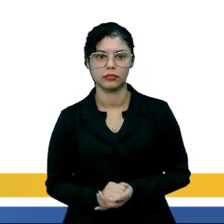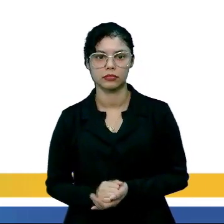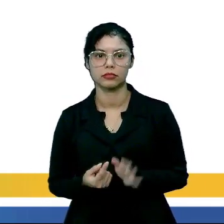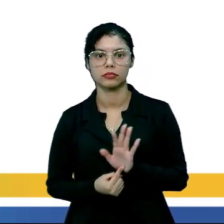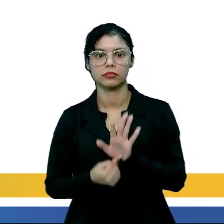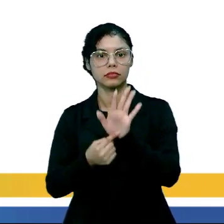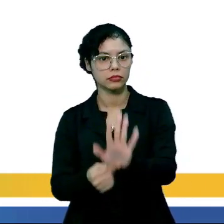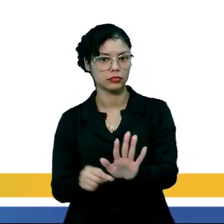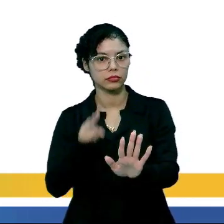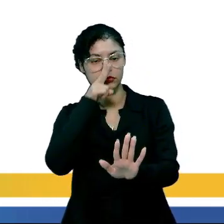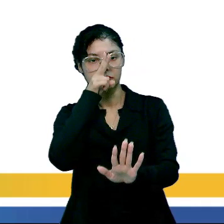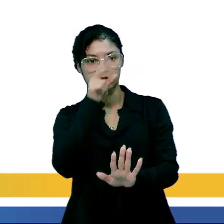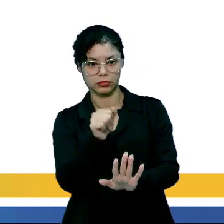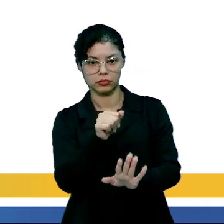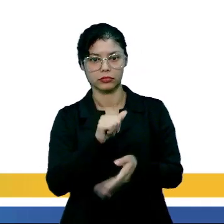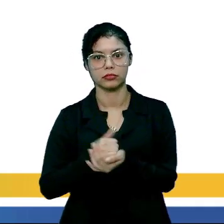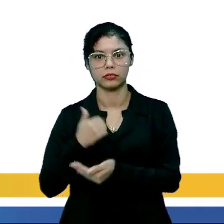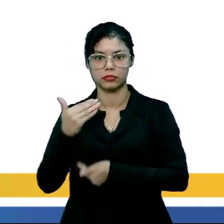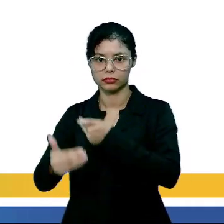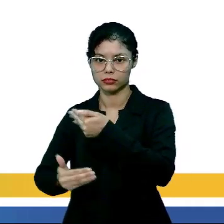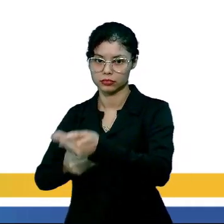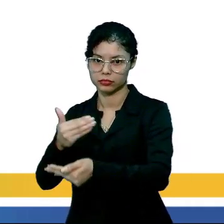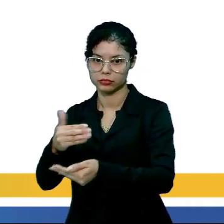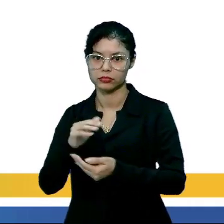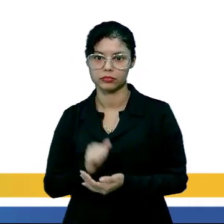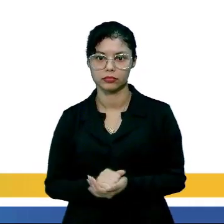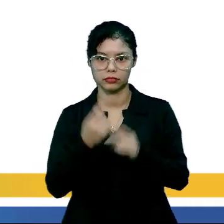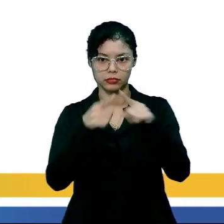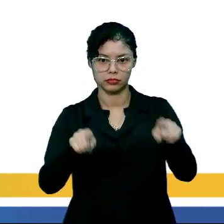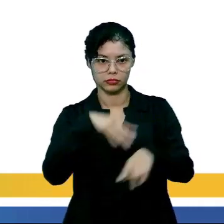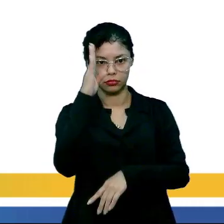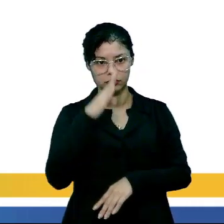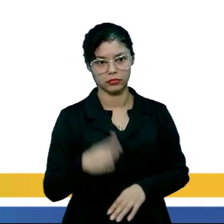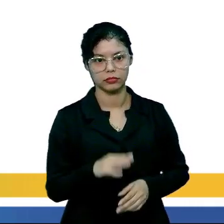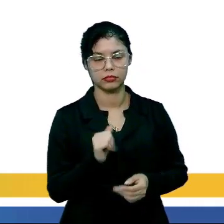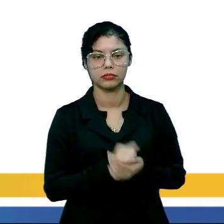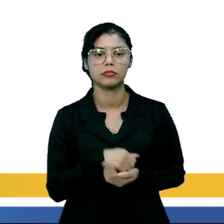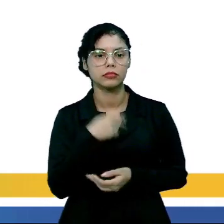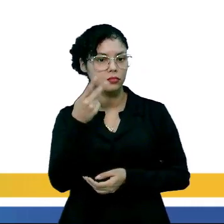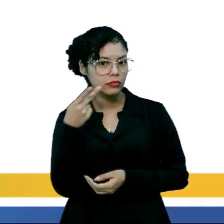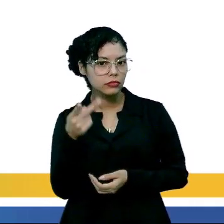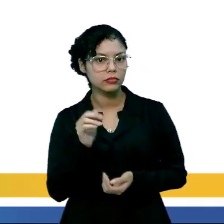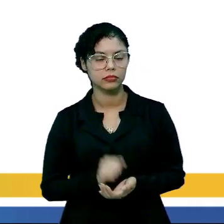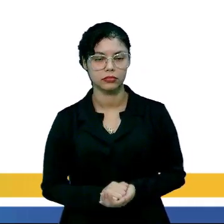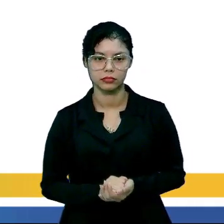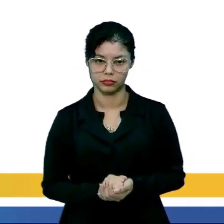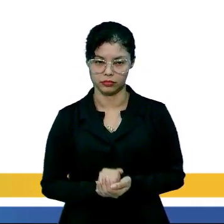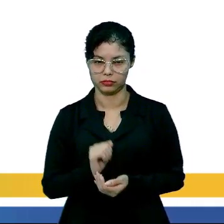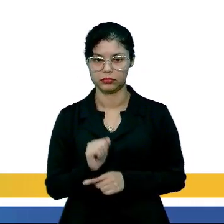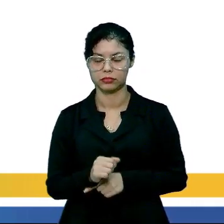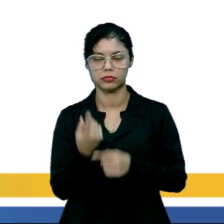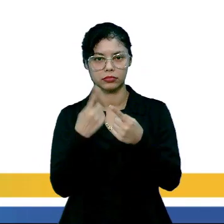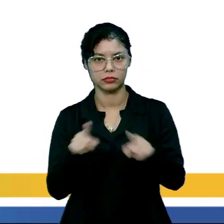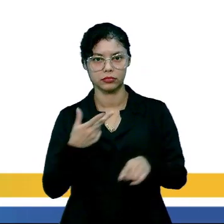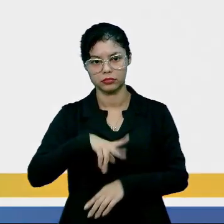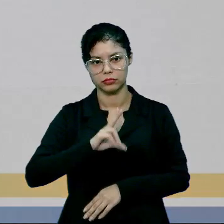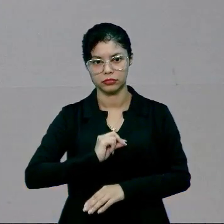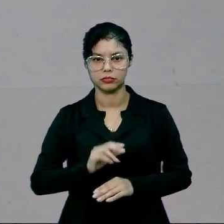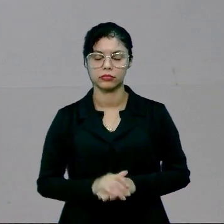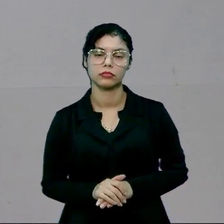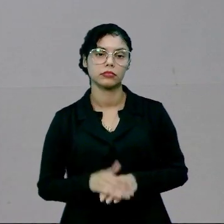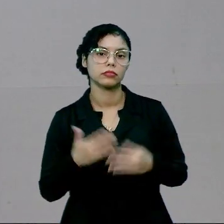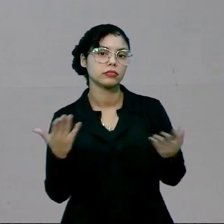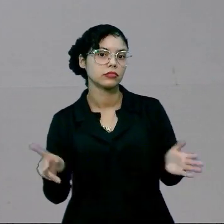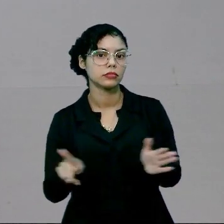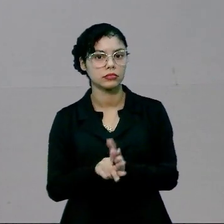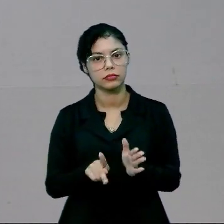nossa resposta correta, mostra o poder envolvente da música brasileira que cala o fado português. Então,